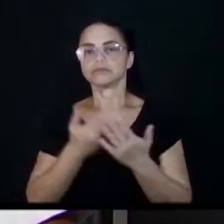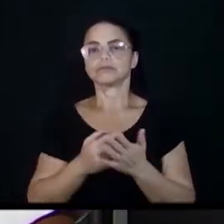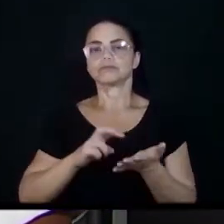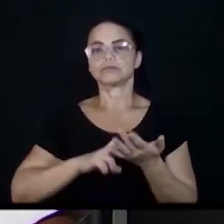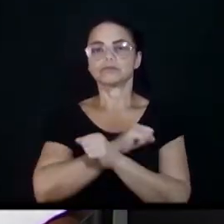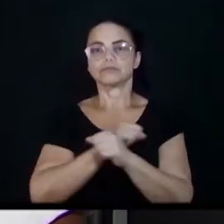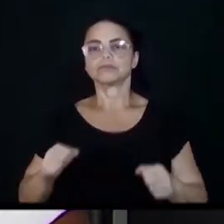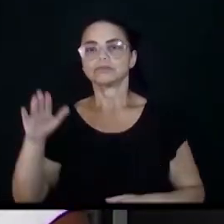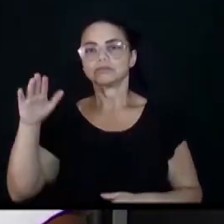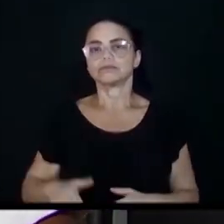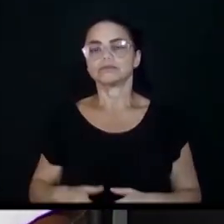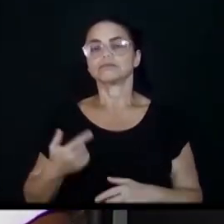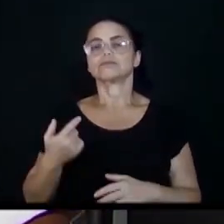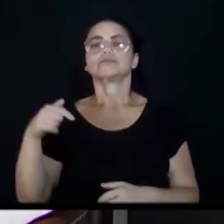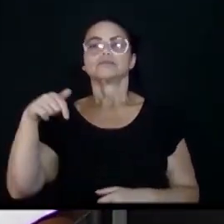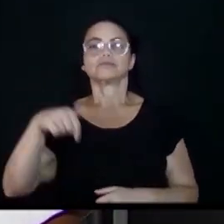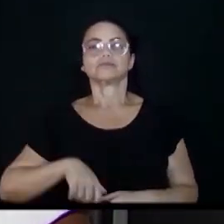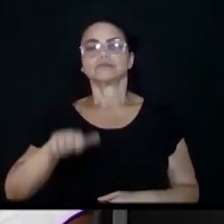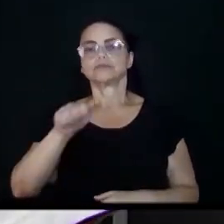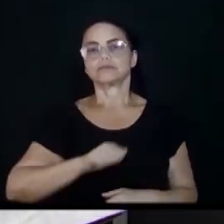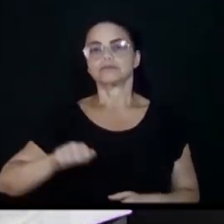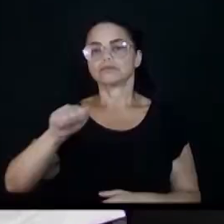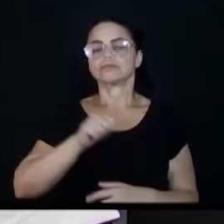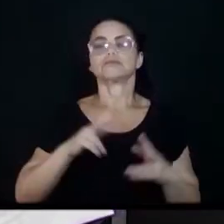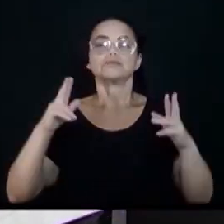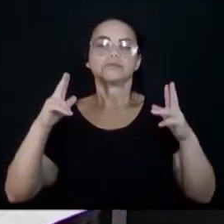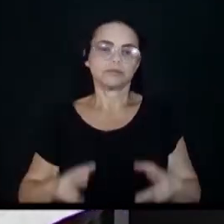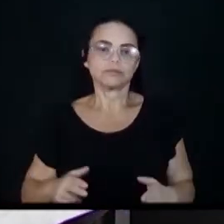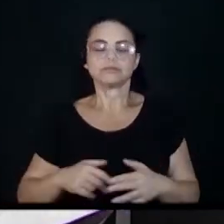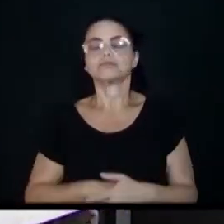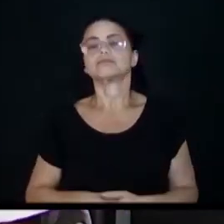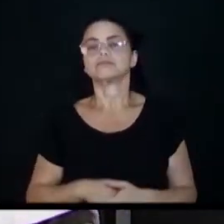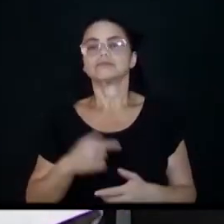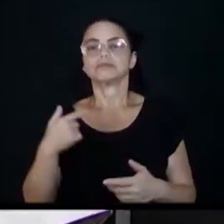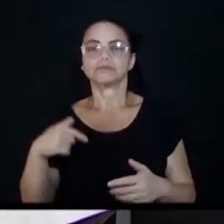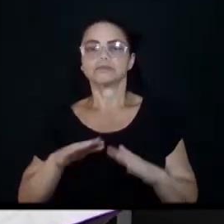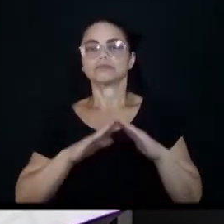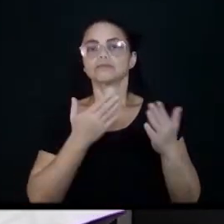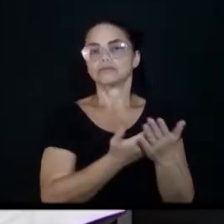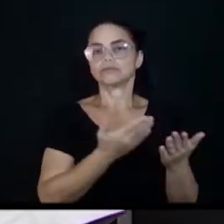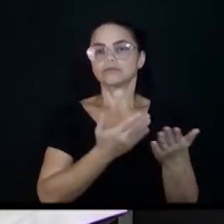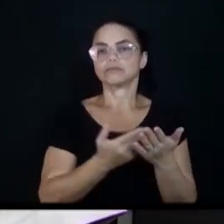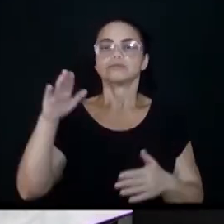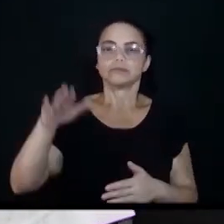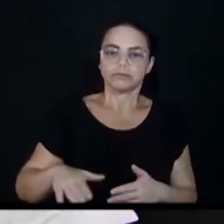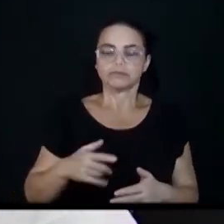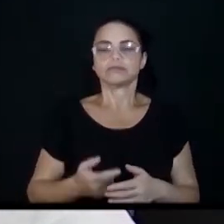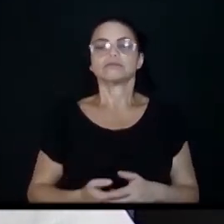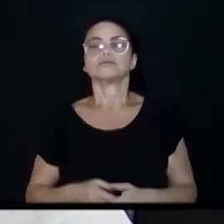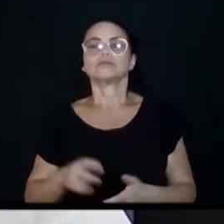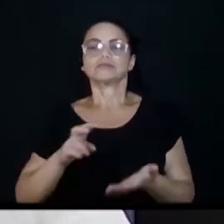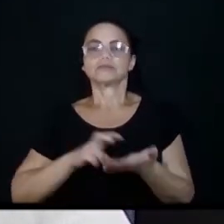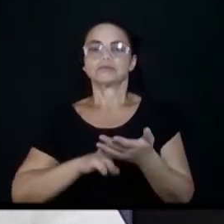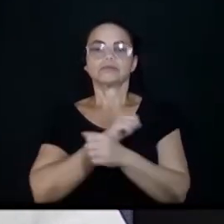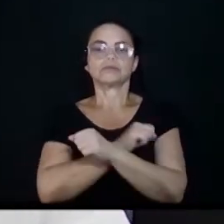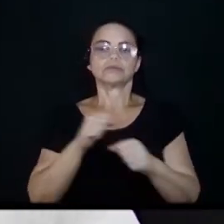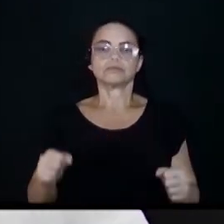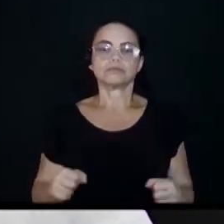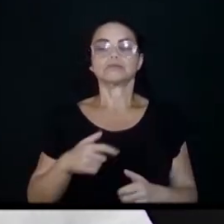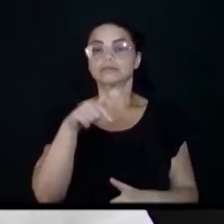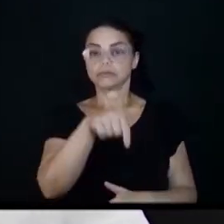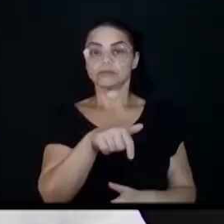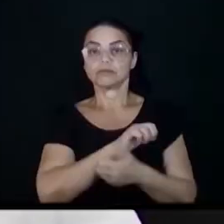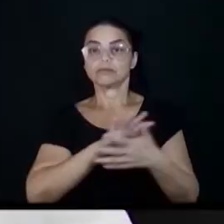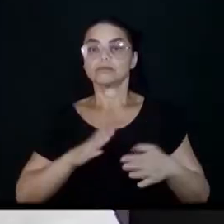de Ser. E, da mesma forma, elas vão nas escolas na parte da tarde e vêm de manhã para a Associação Direito de Ser com